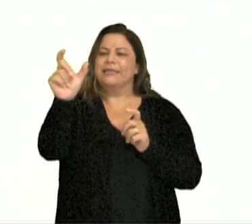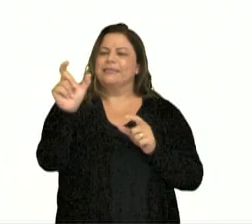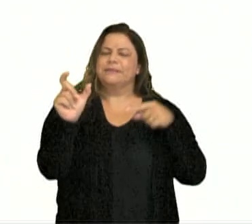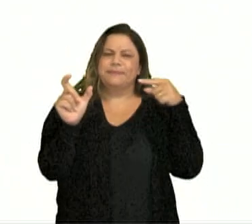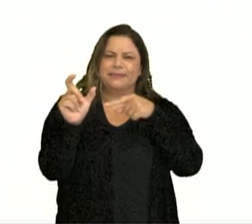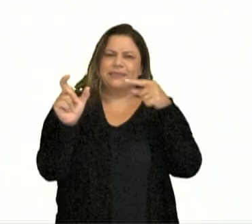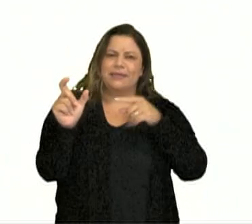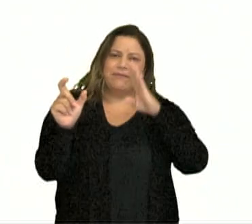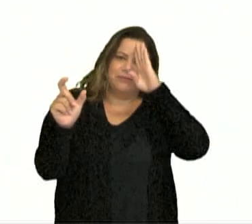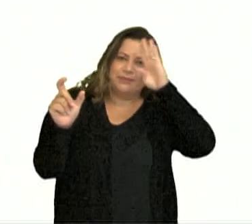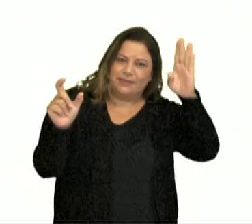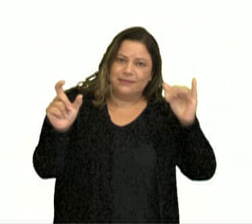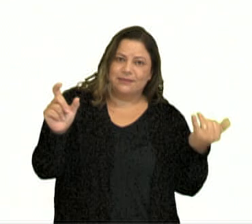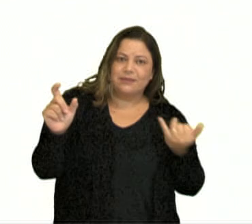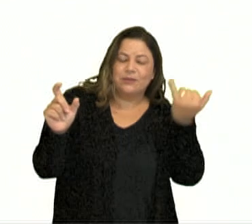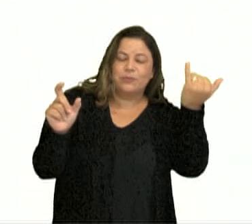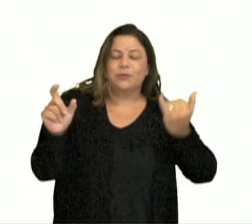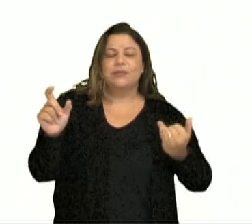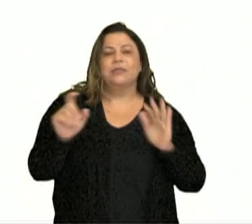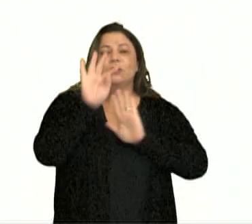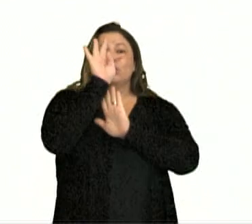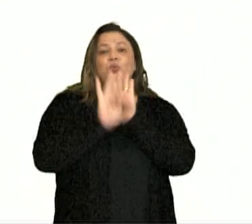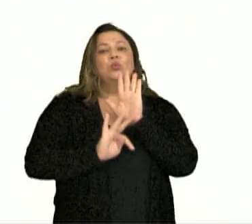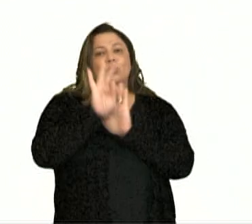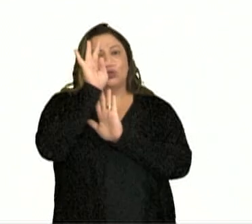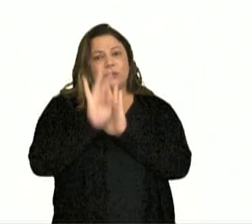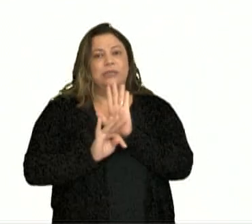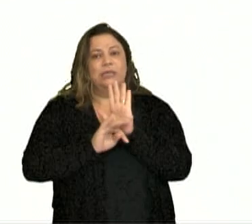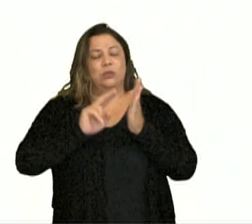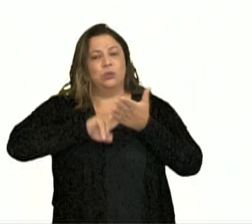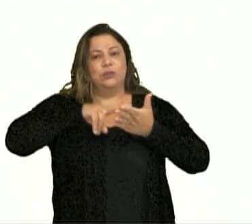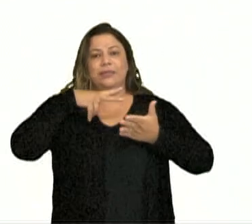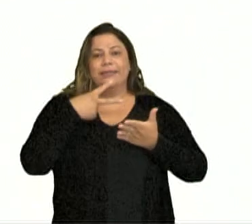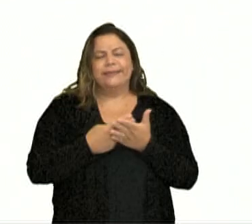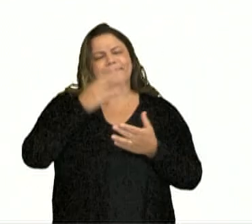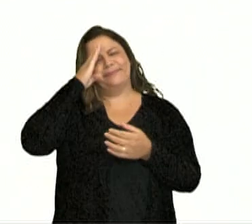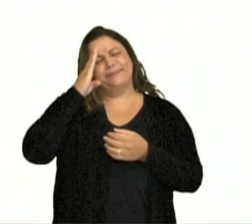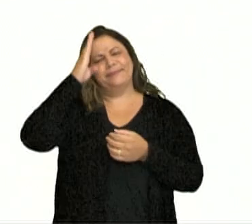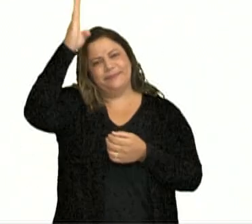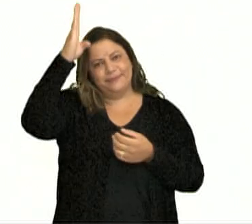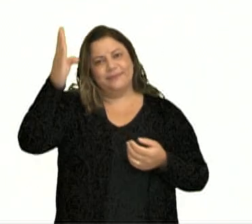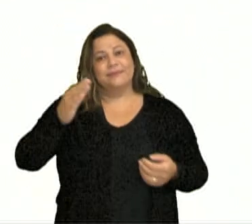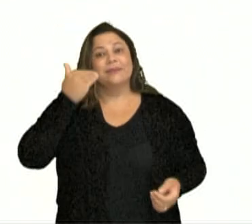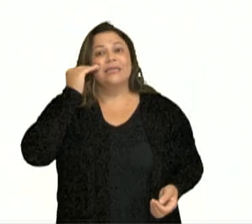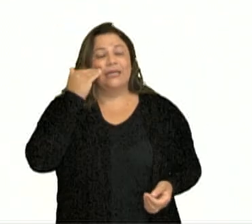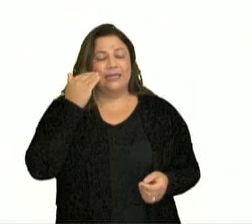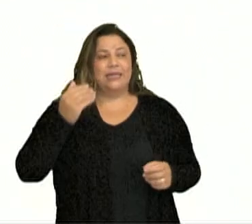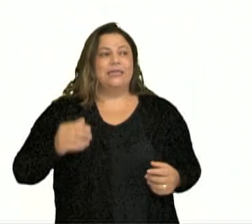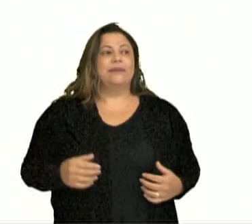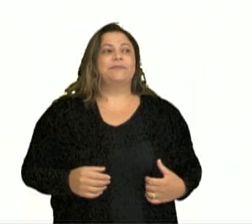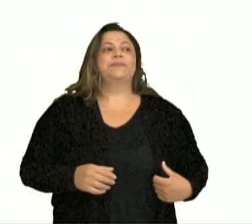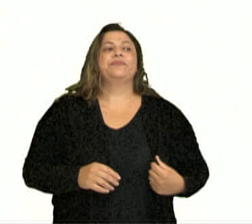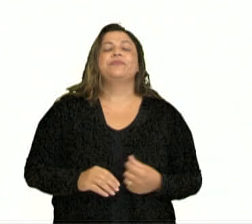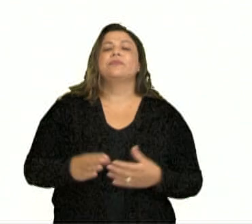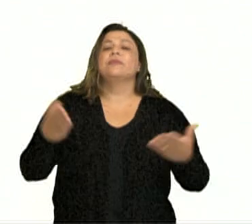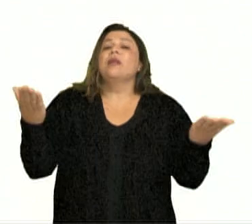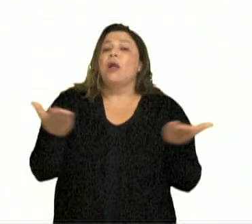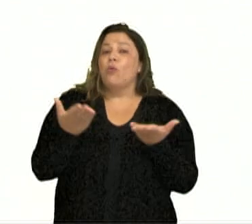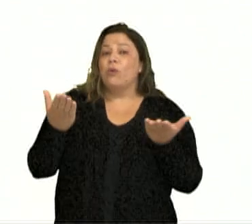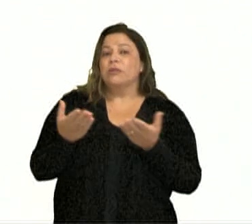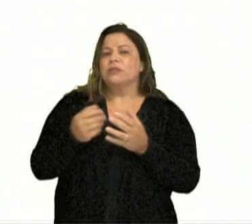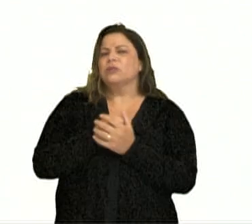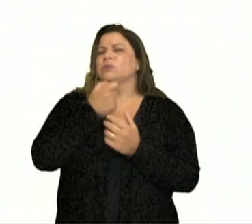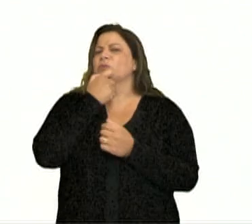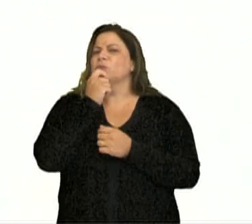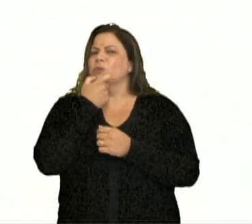as keywords de um texto cuja tradução é primordial para a compreensão do mesmo. Quando a gente vê um texto em